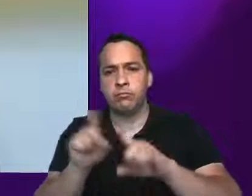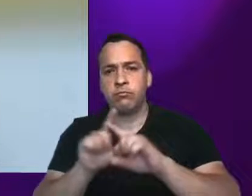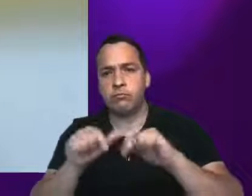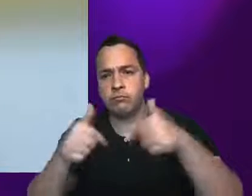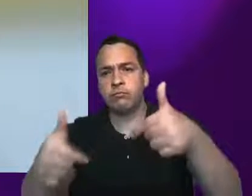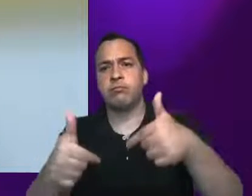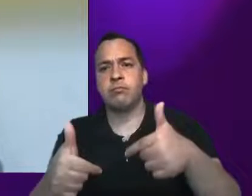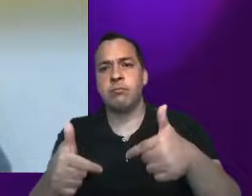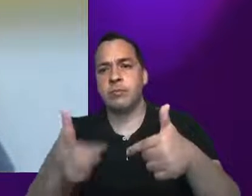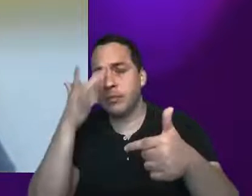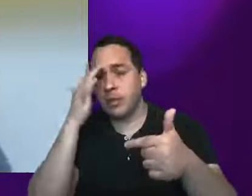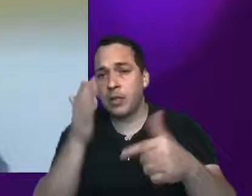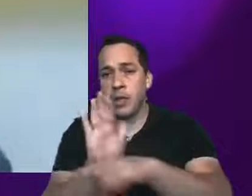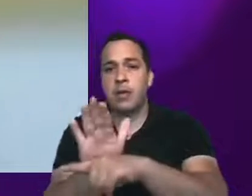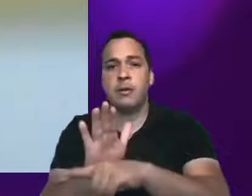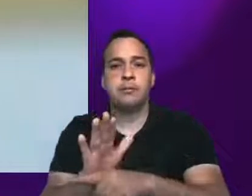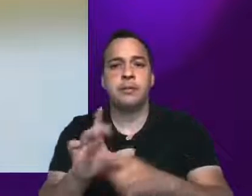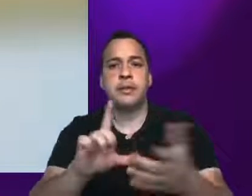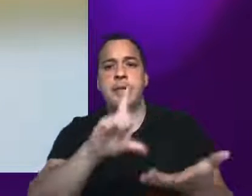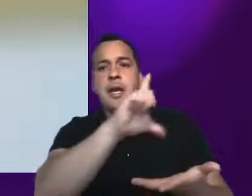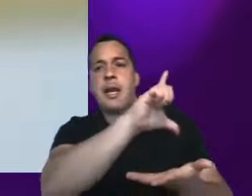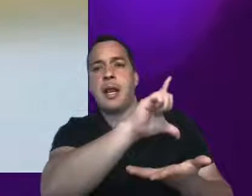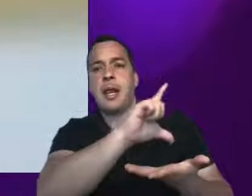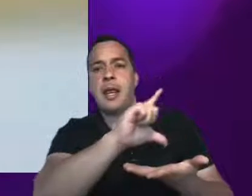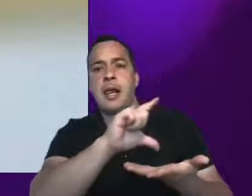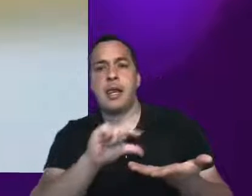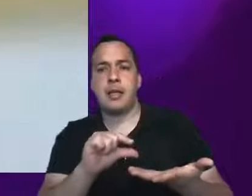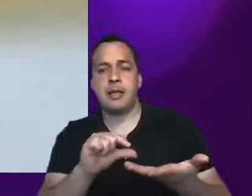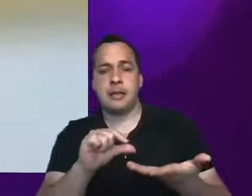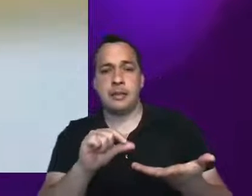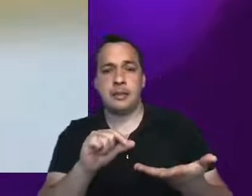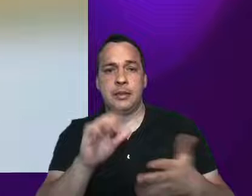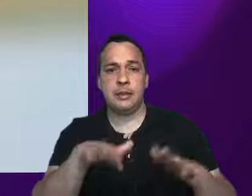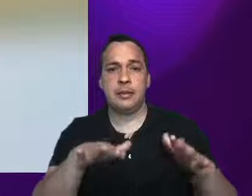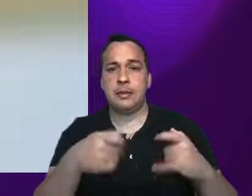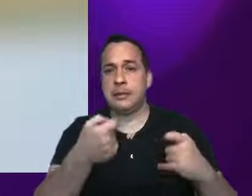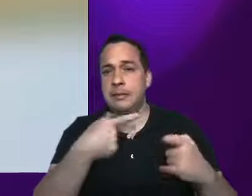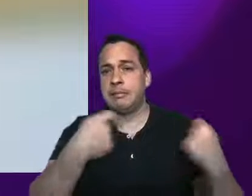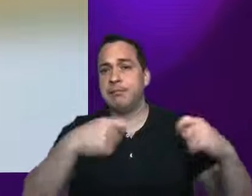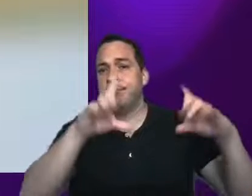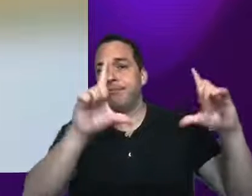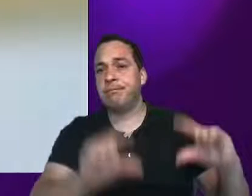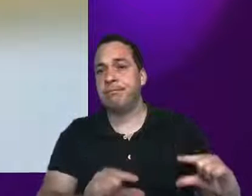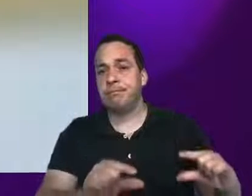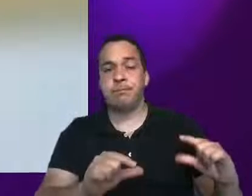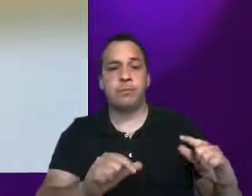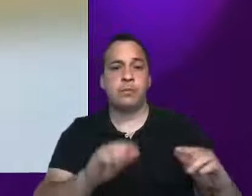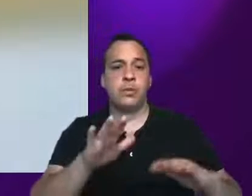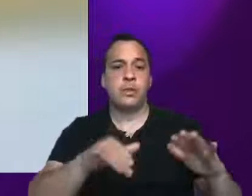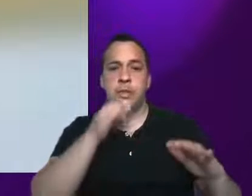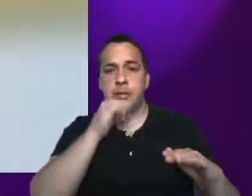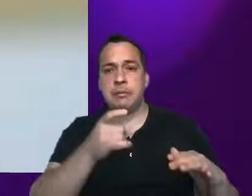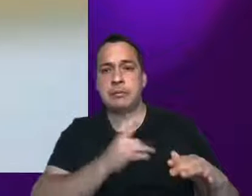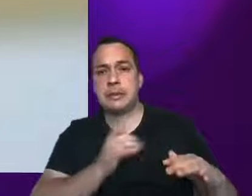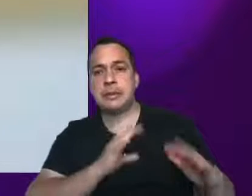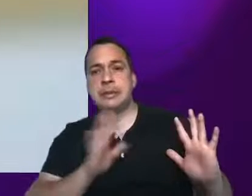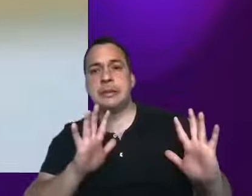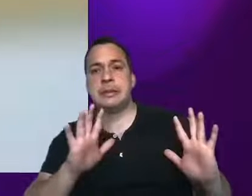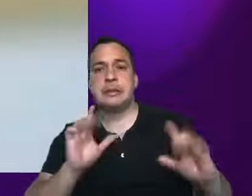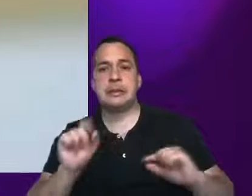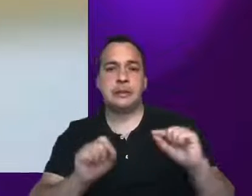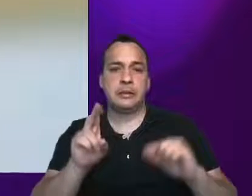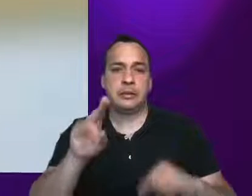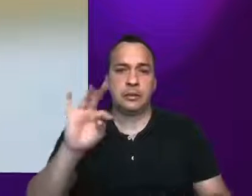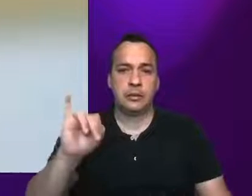do paciente. Você ter medo desse momento na terapia intensiva é onde você perde o